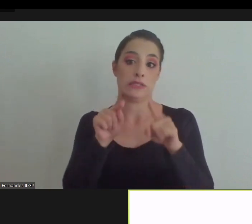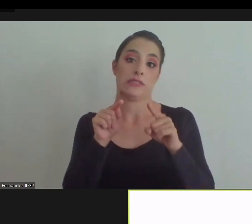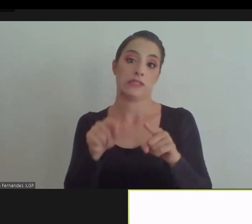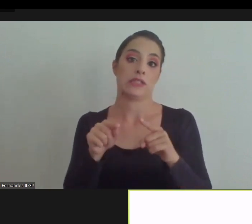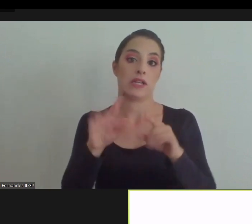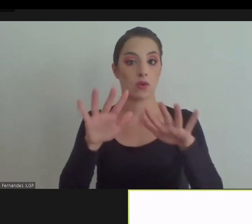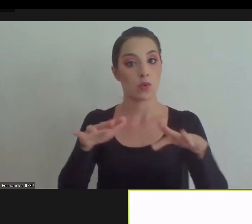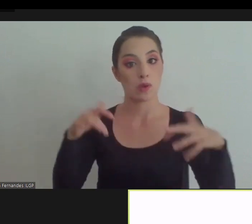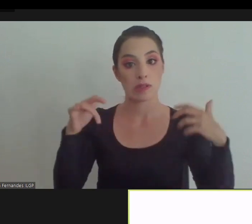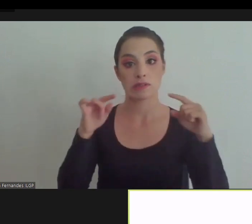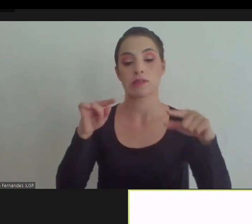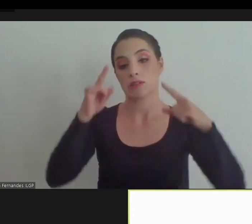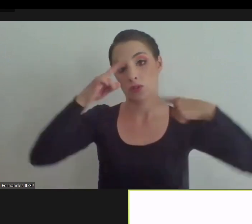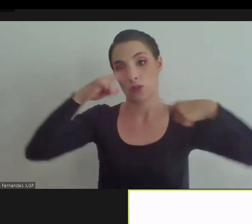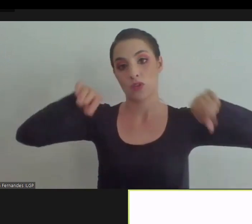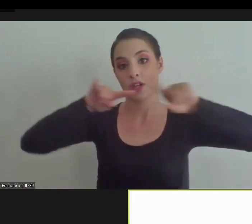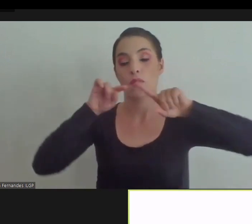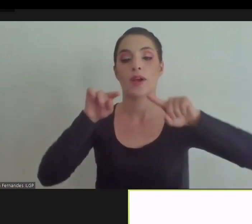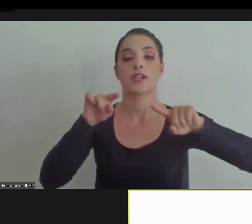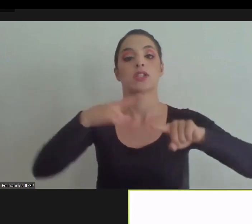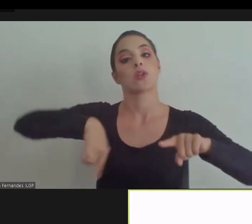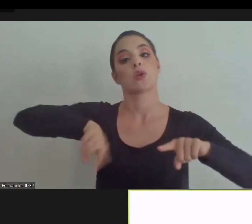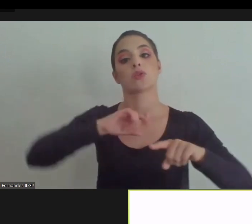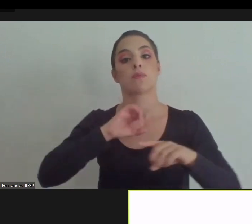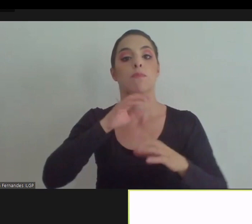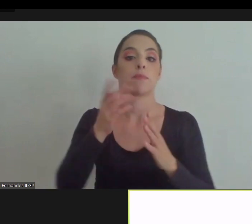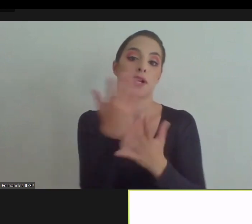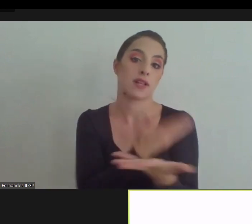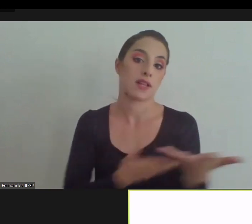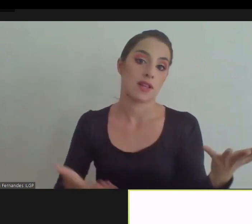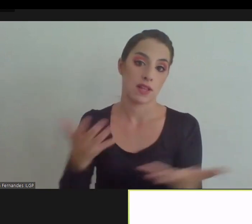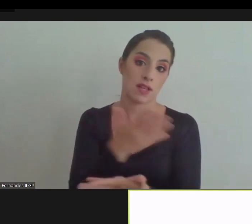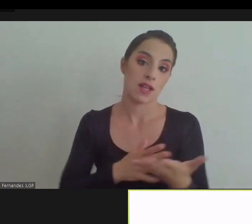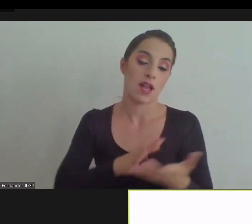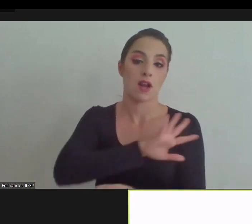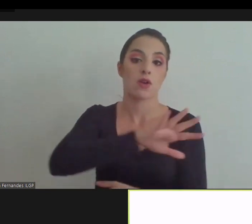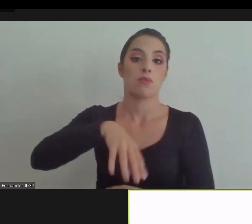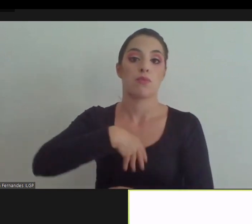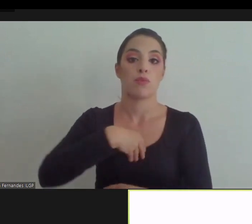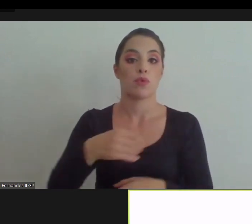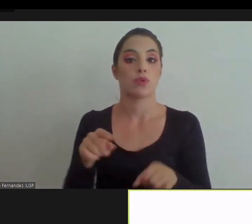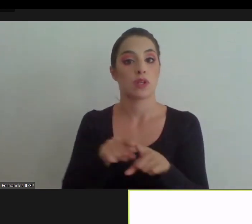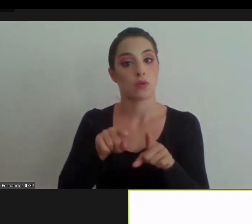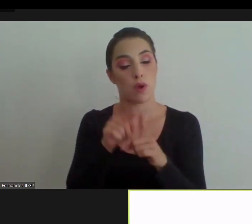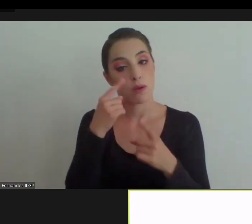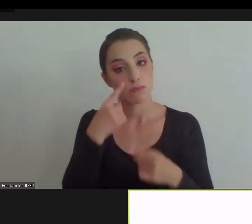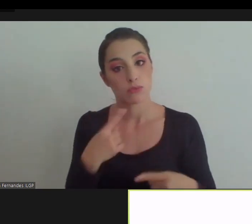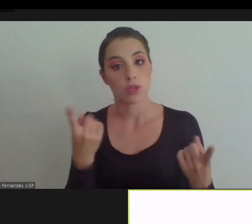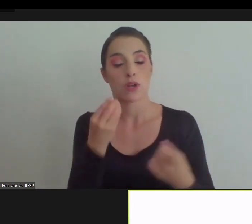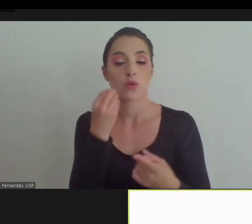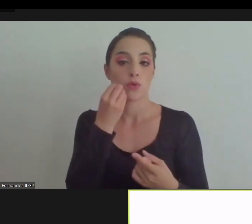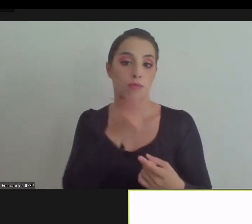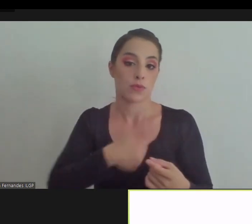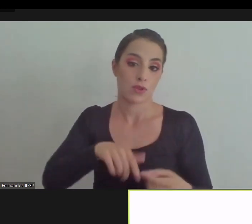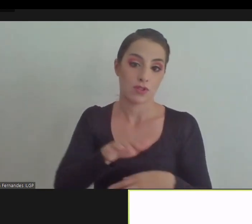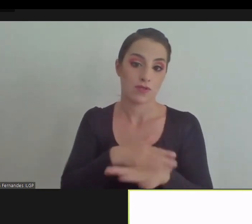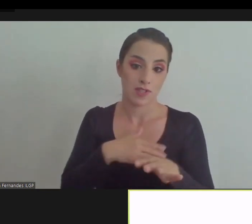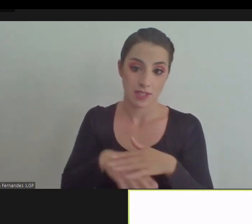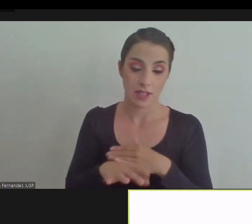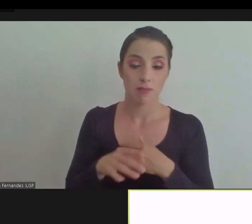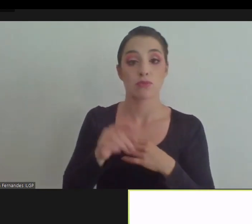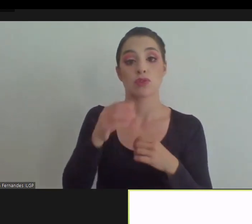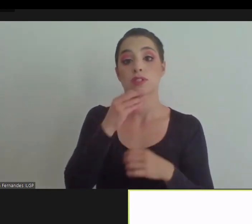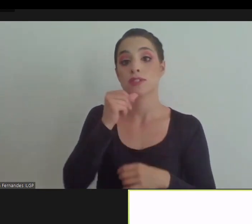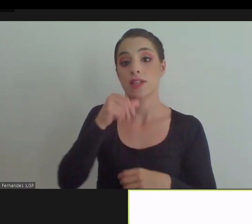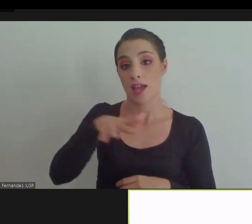que são boas práticas que os municípios cá da Pérola do Índico, como chamamos no nosso país,